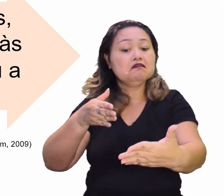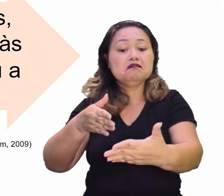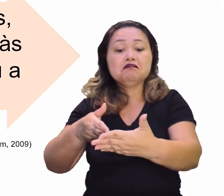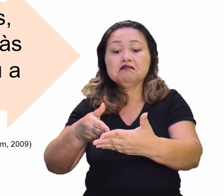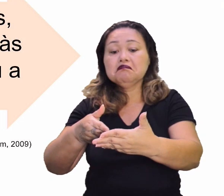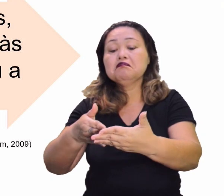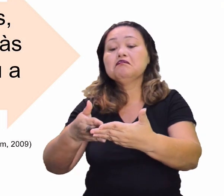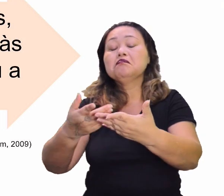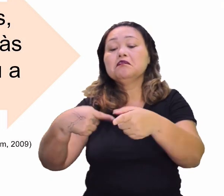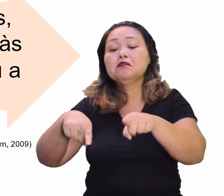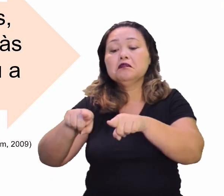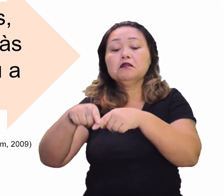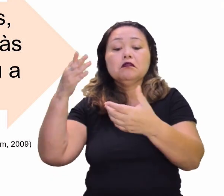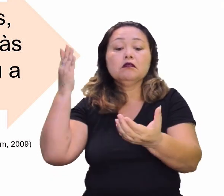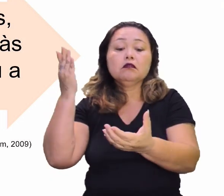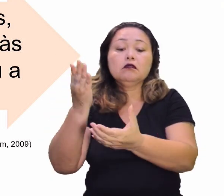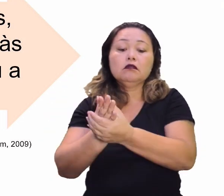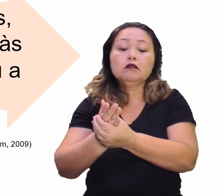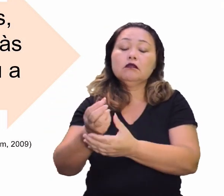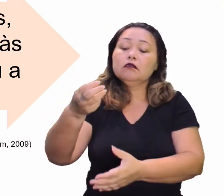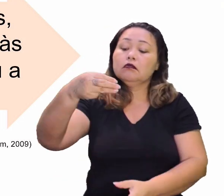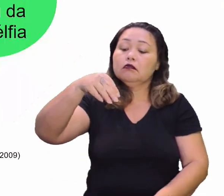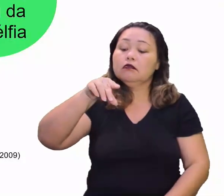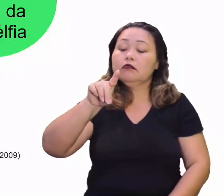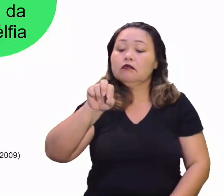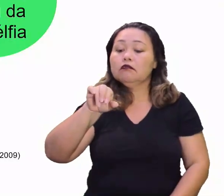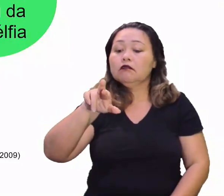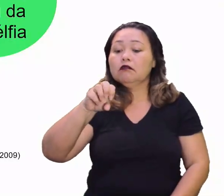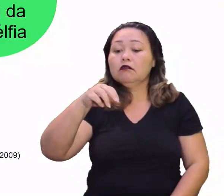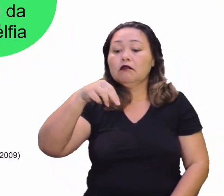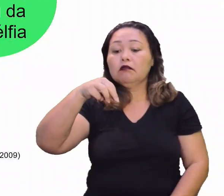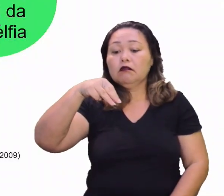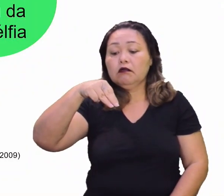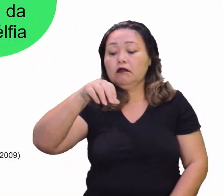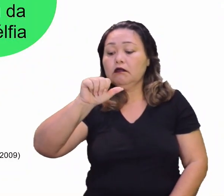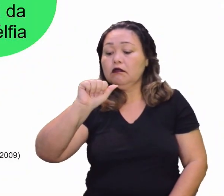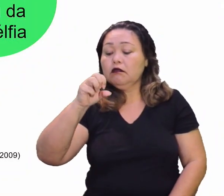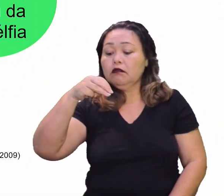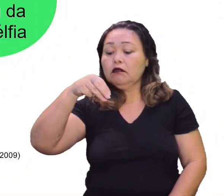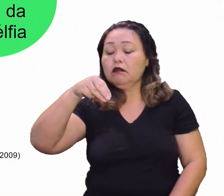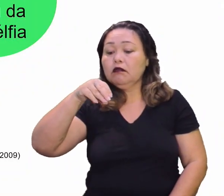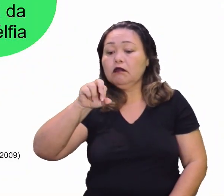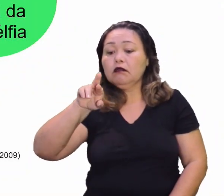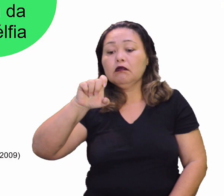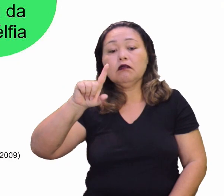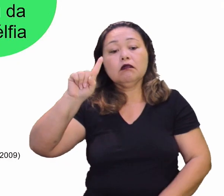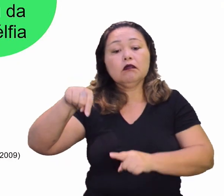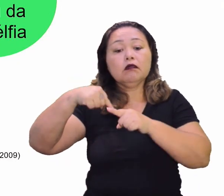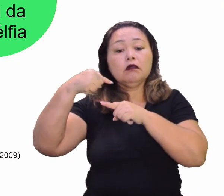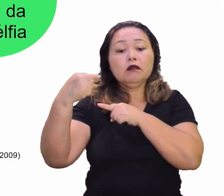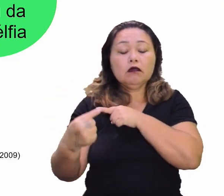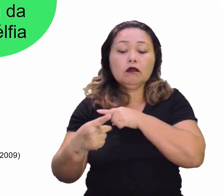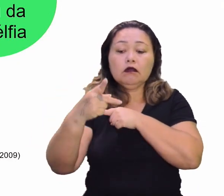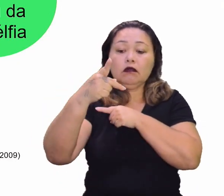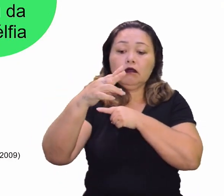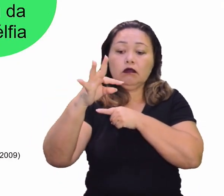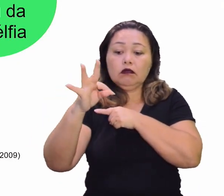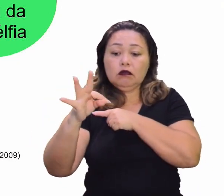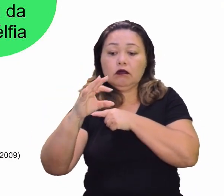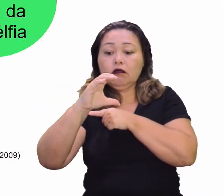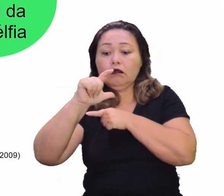às obras e também processou a Madeira Mamoré, né? E depois nós tivemos a Pitt Collins, que